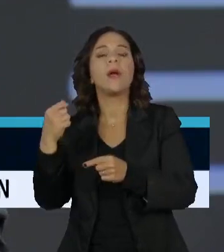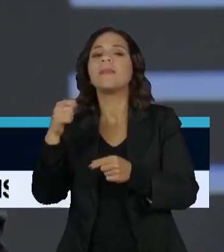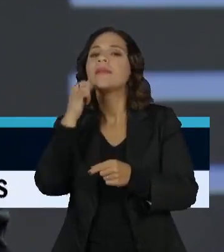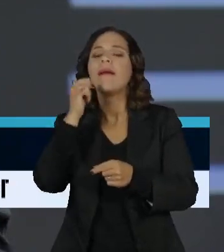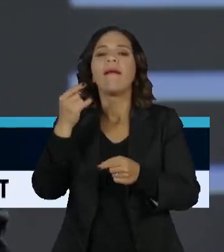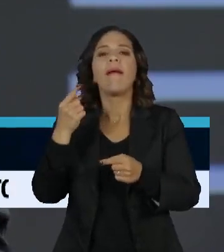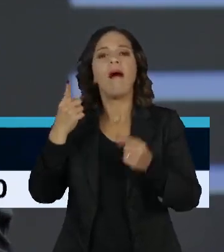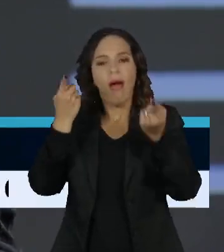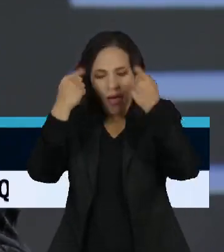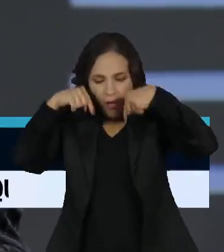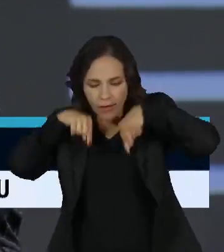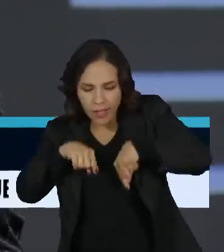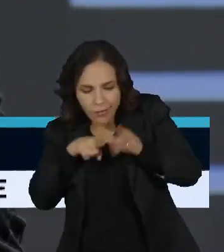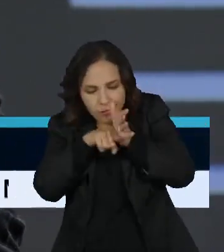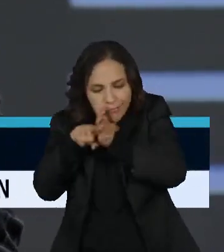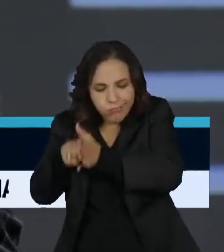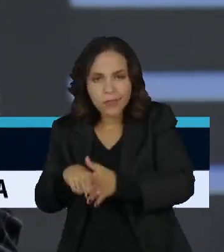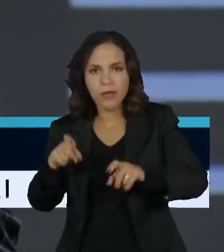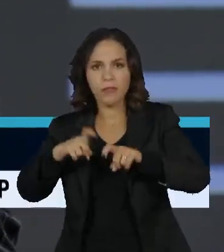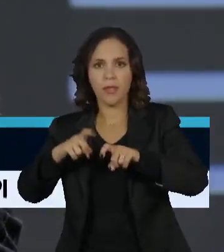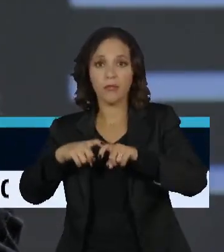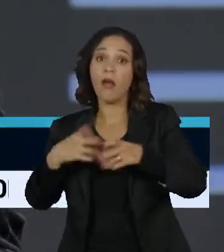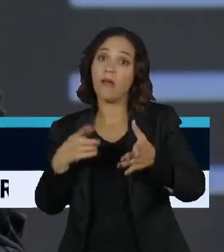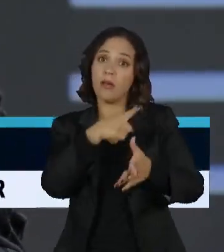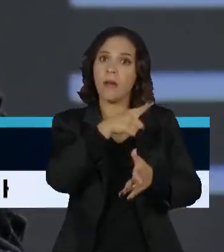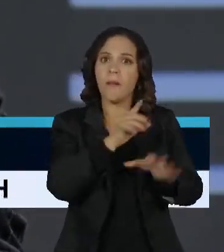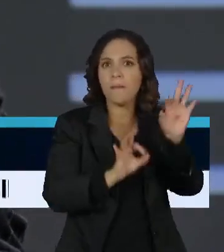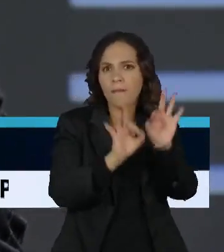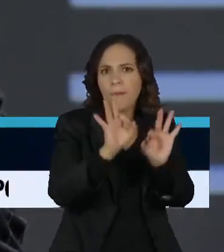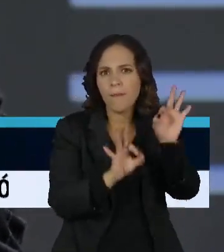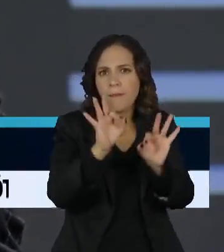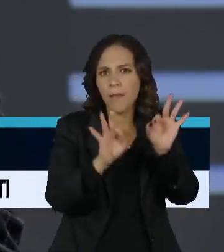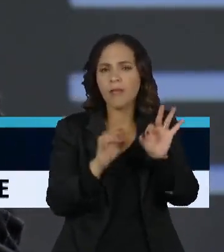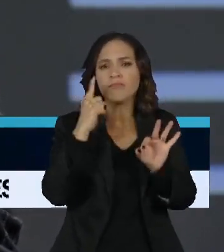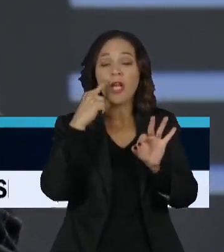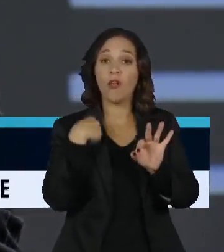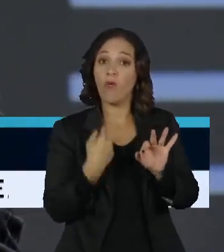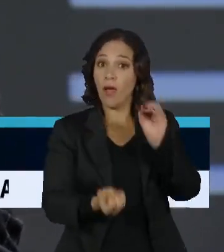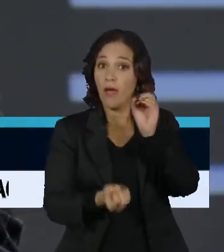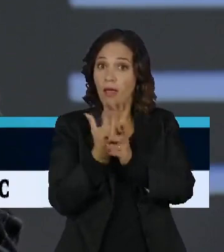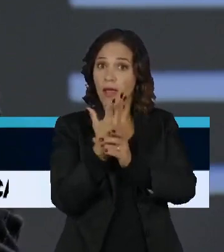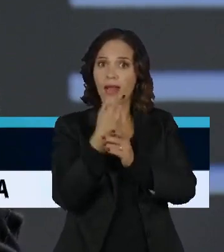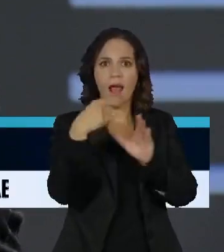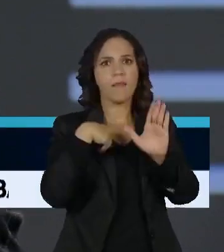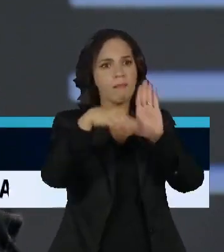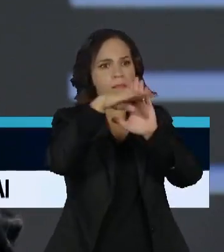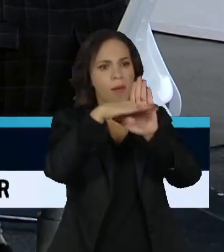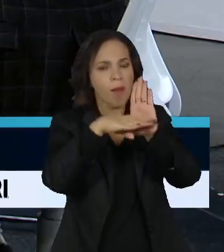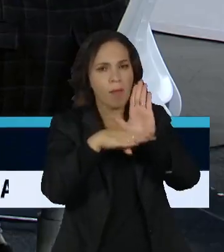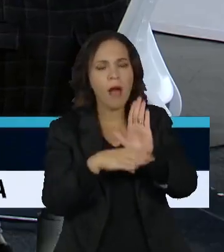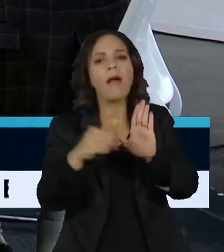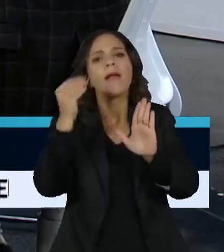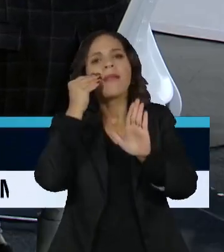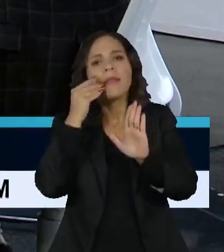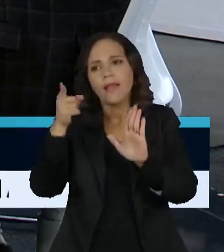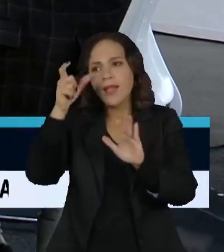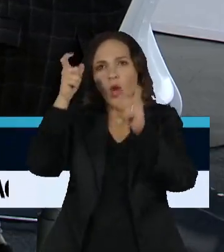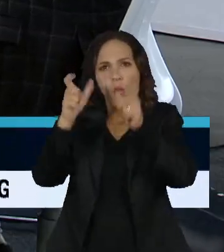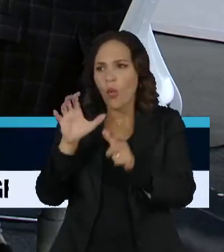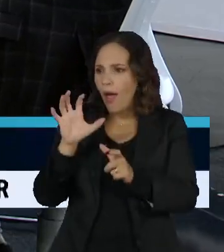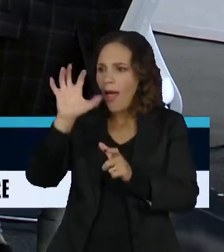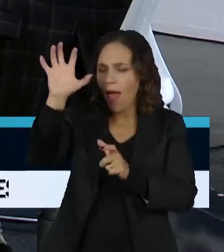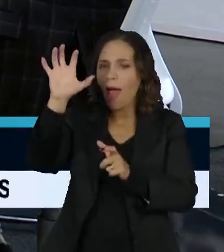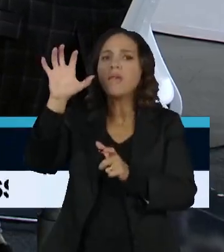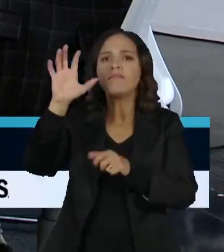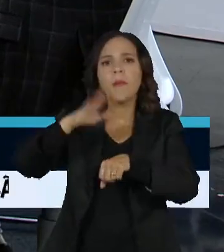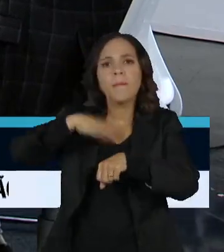exame médico. Então, o planejamento diz o seguinte: olha, eu vou fazer aqui no orçamento um programa para dotar todos esses municípios ou essa área